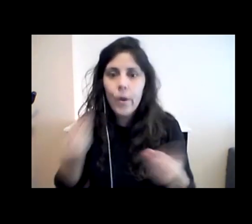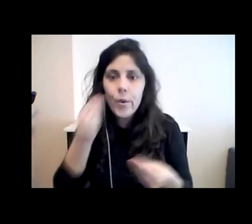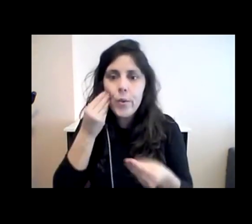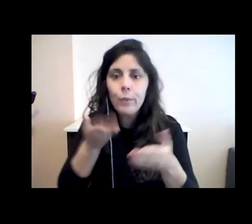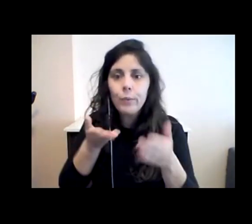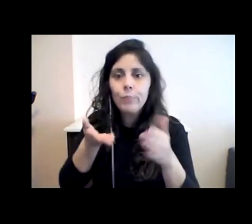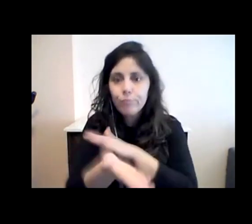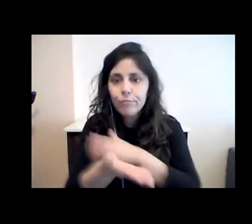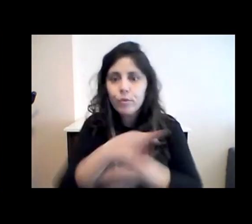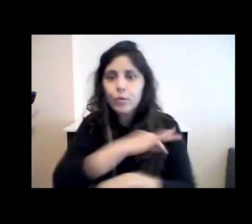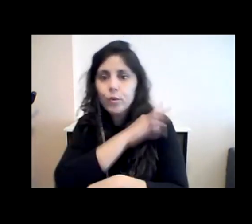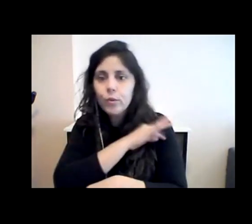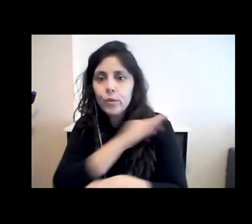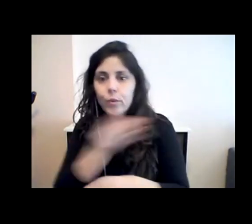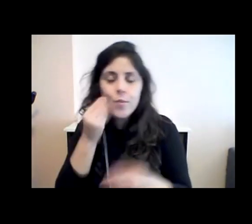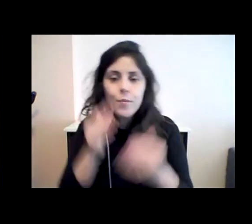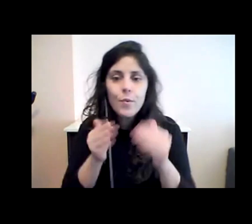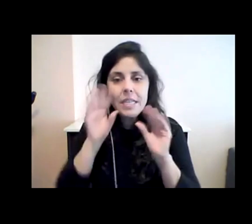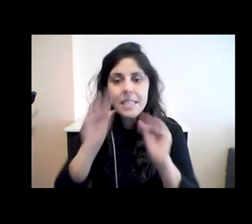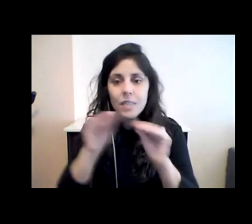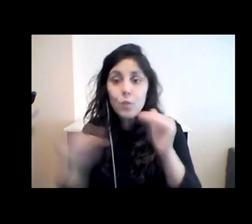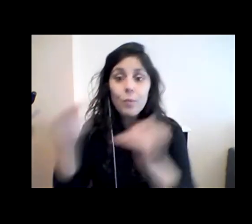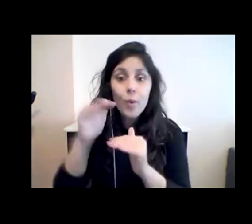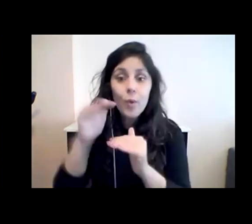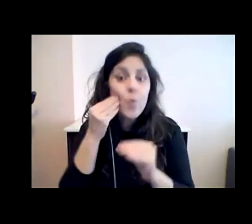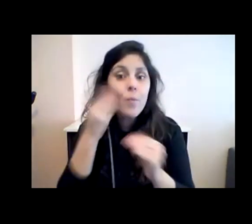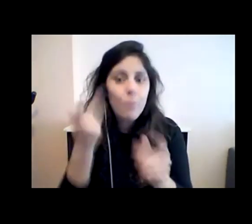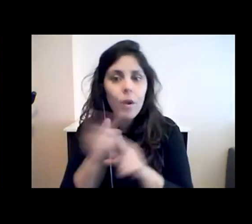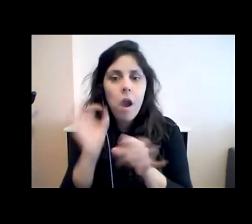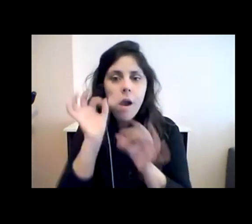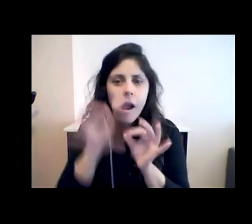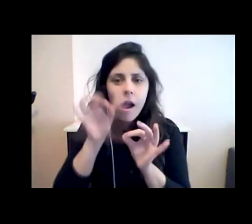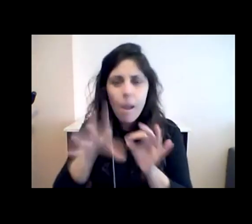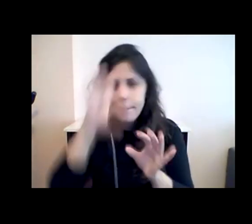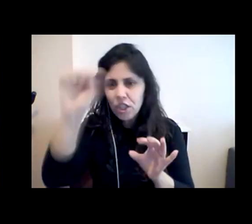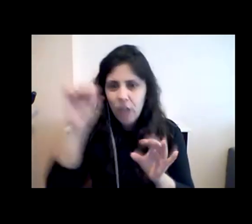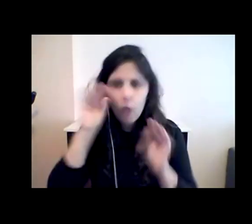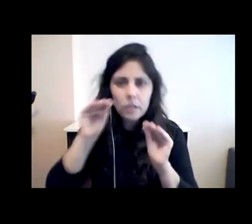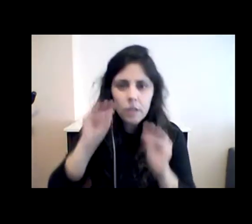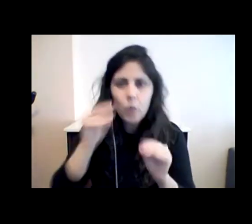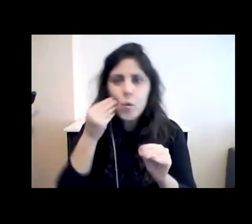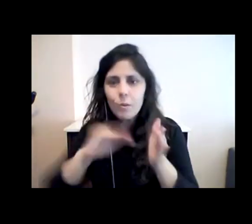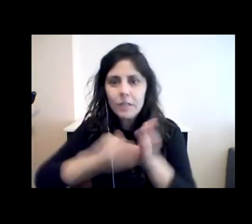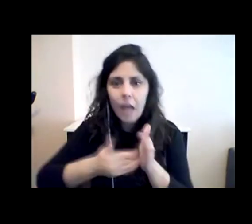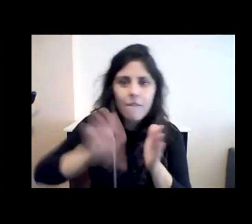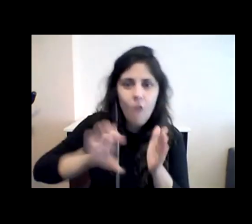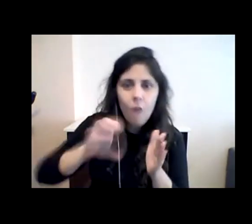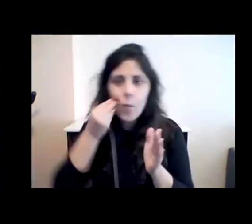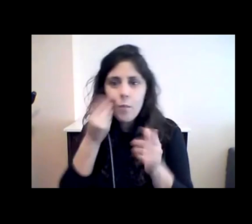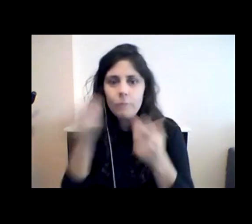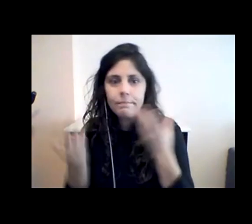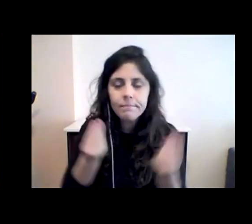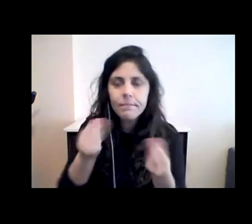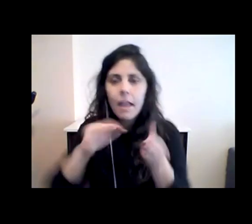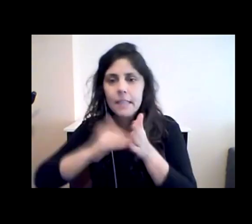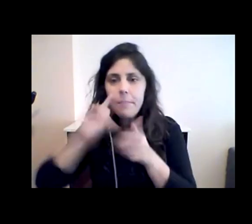superior. Porque foram saindo, por parte do Ministério da Educação, várias indicações sobre como é que seriam os exames, sobre que exames é que deveriam ser